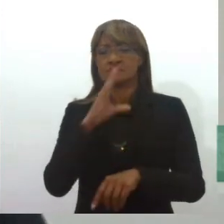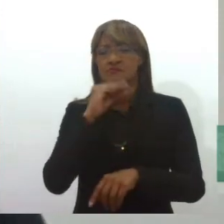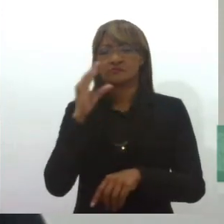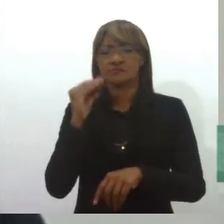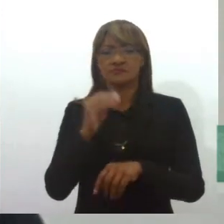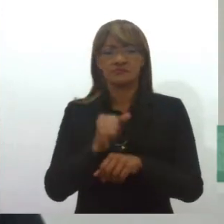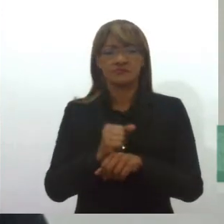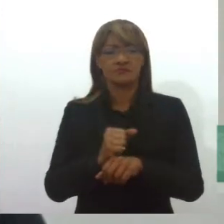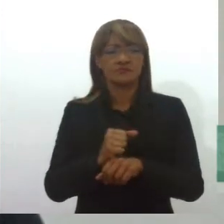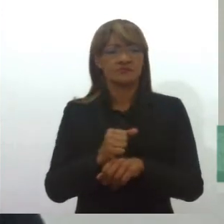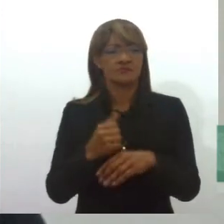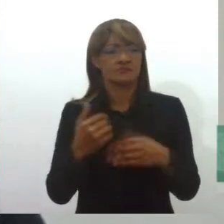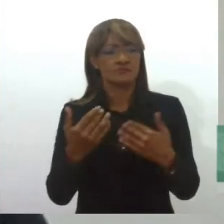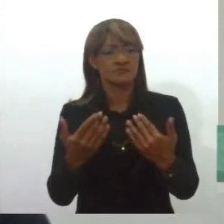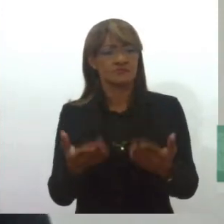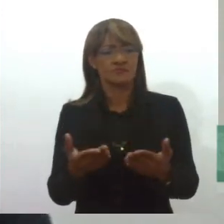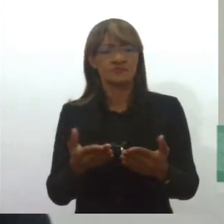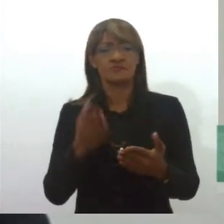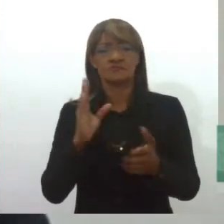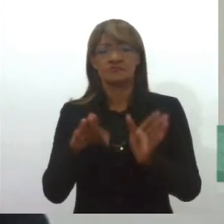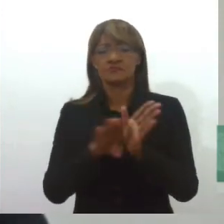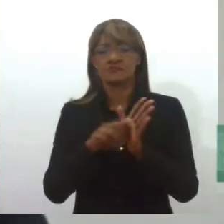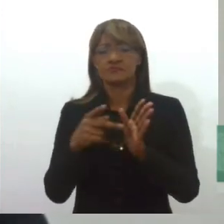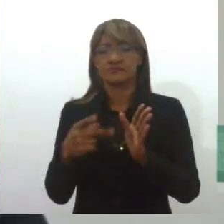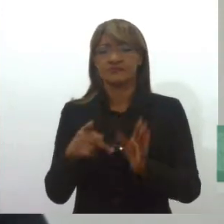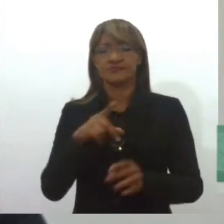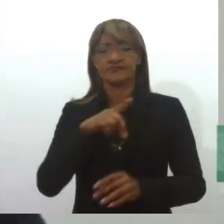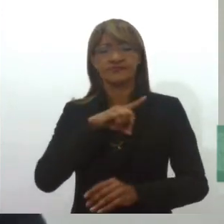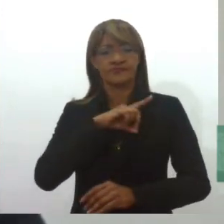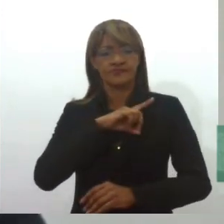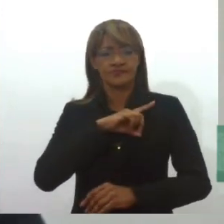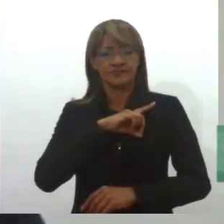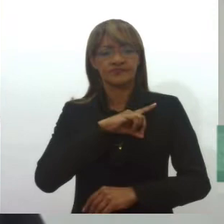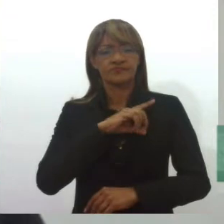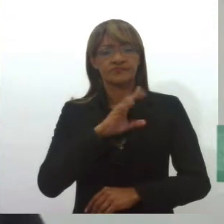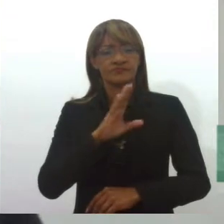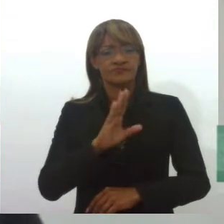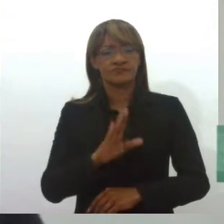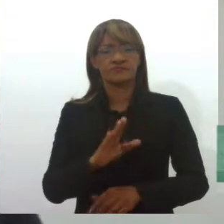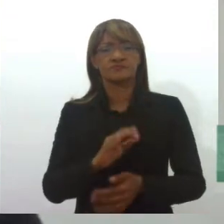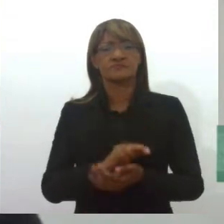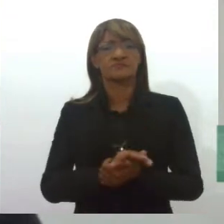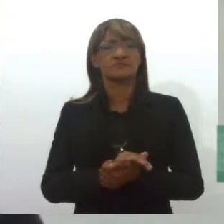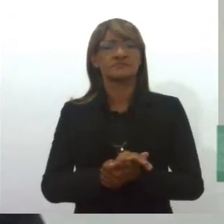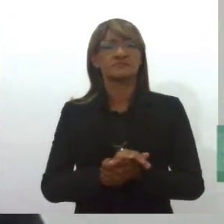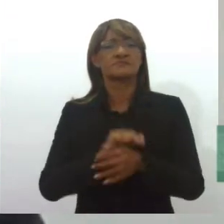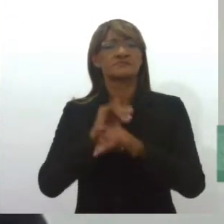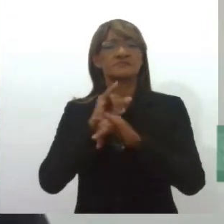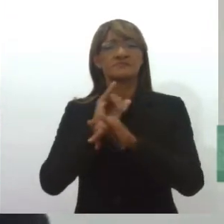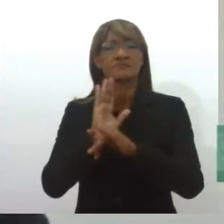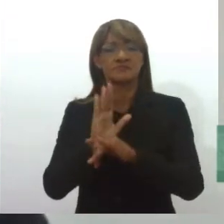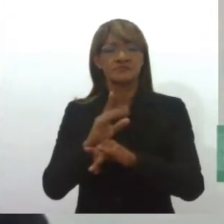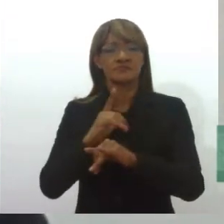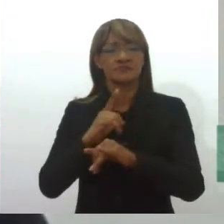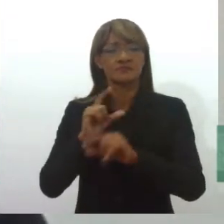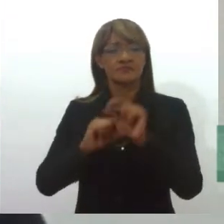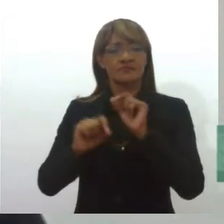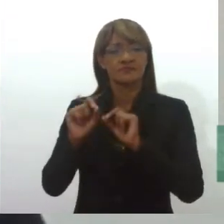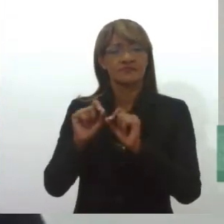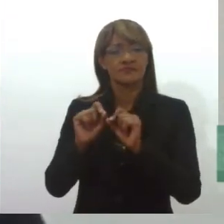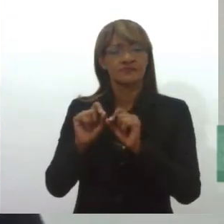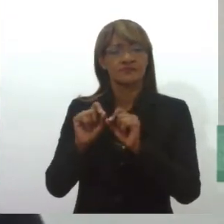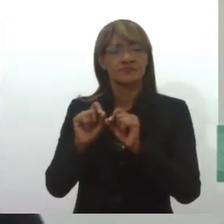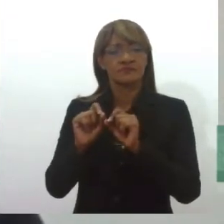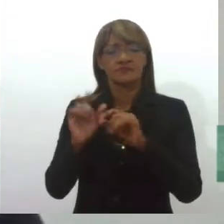Essas informações estão vindo até a delegacia e nós temos estourado procedimentos, informado as operadoras das